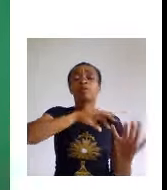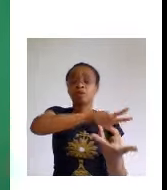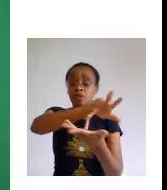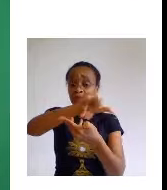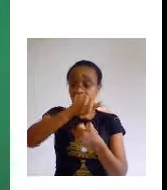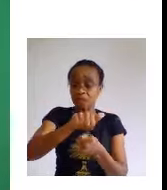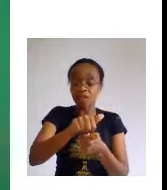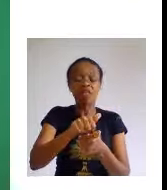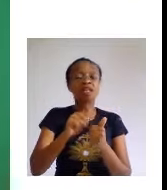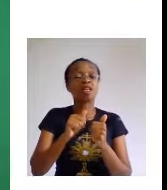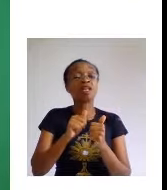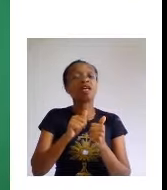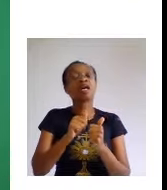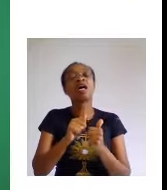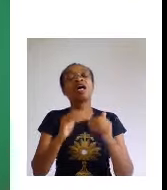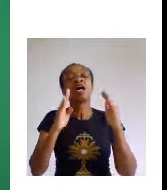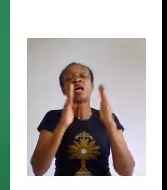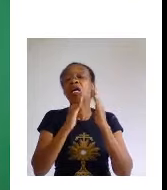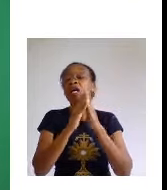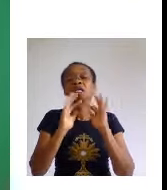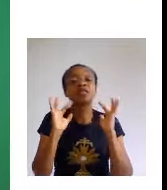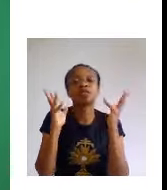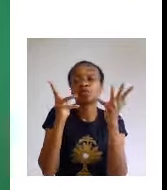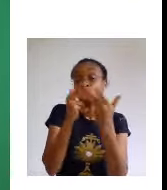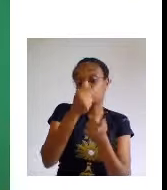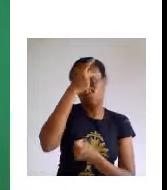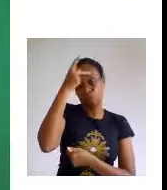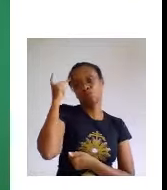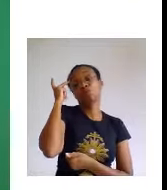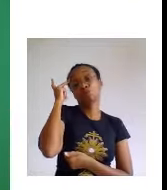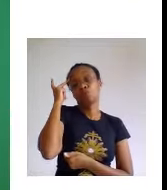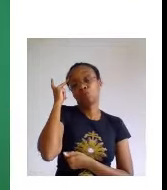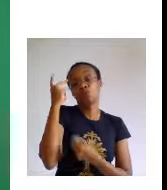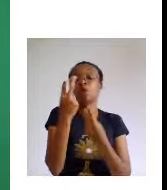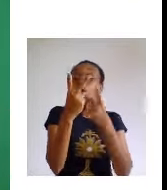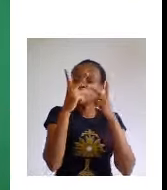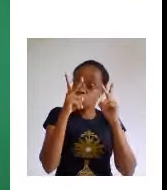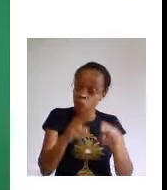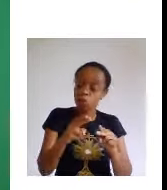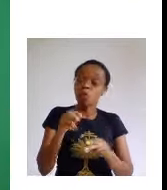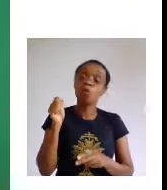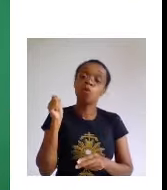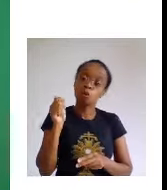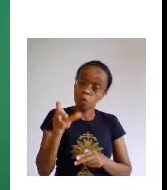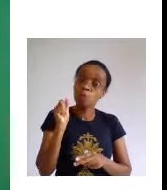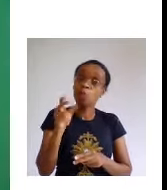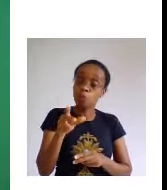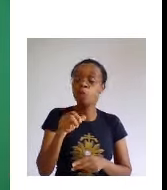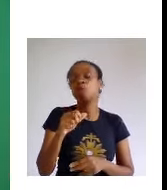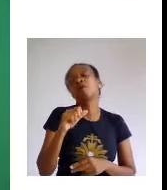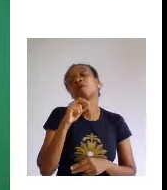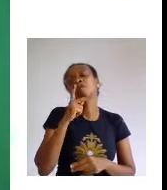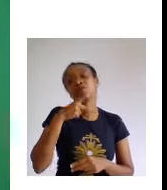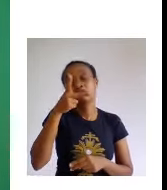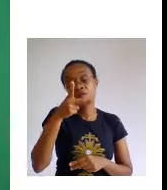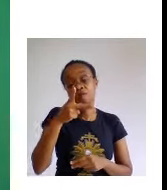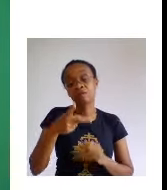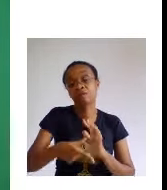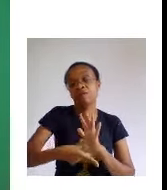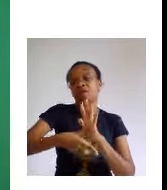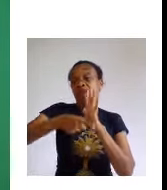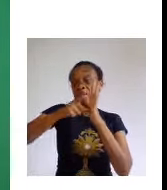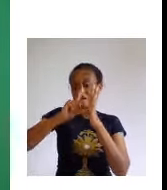diz o Papa Francisco em sua encíclica Laudato Si. A nossa casa comum é, antes de tudo,